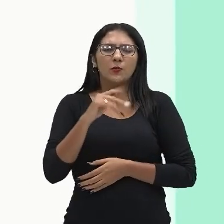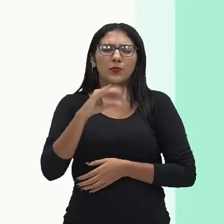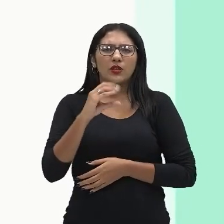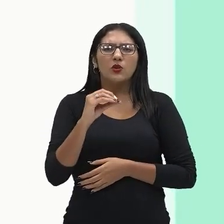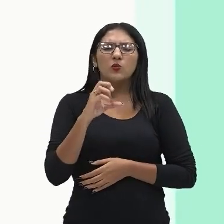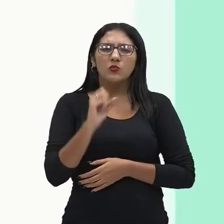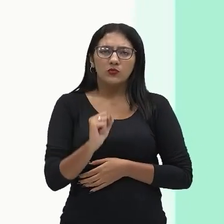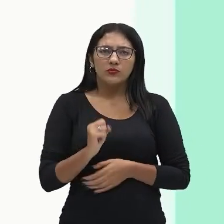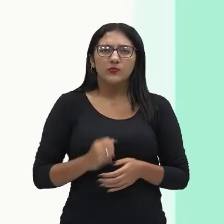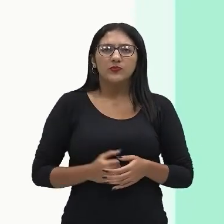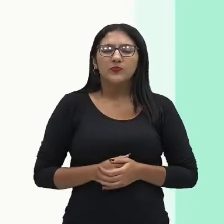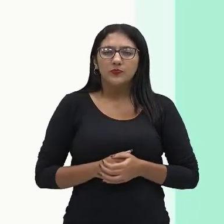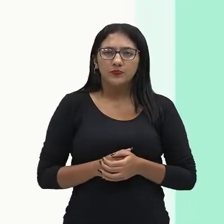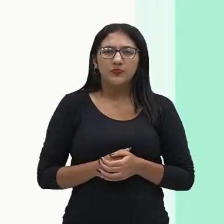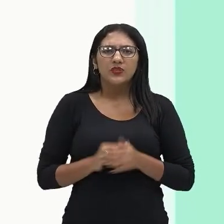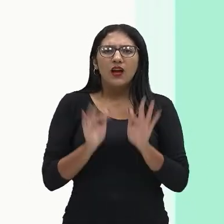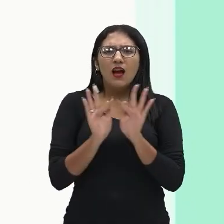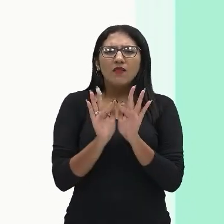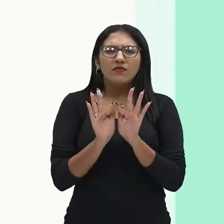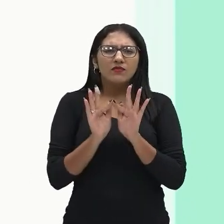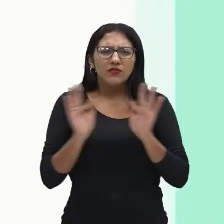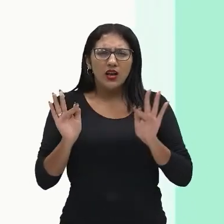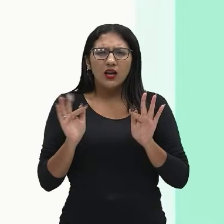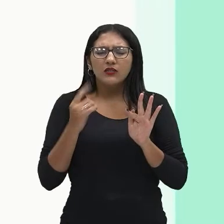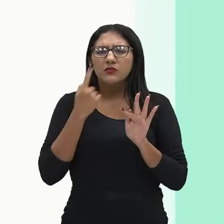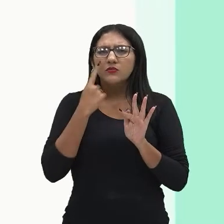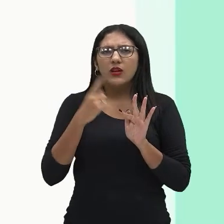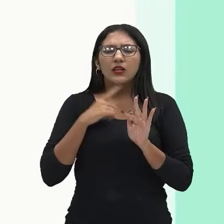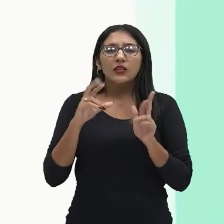não é? Essa frase